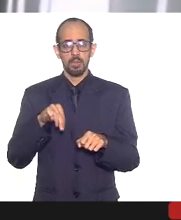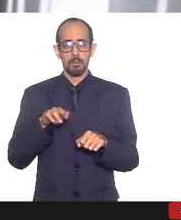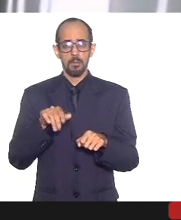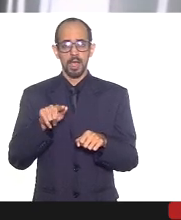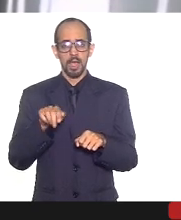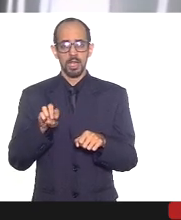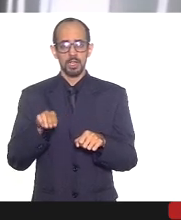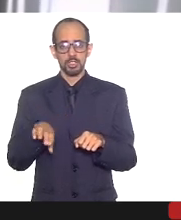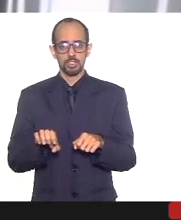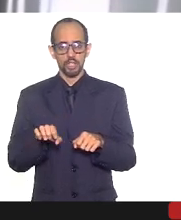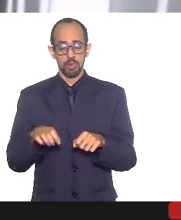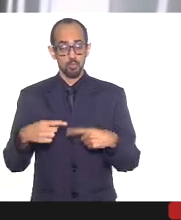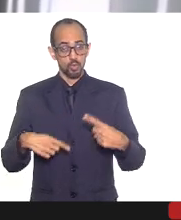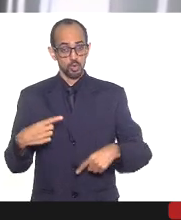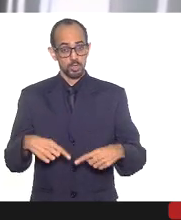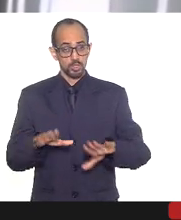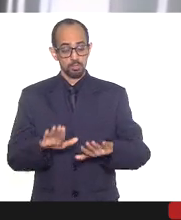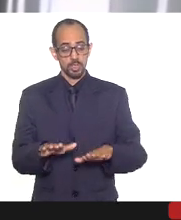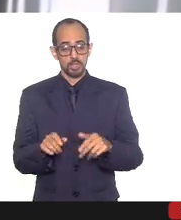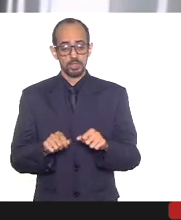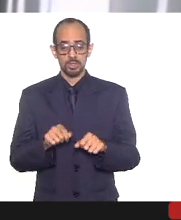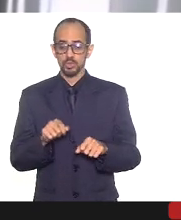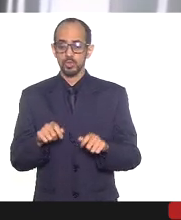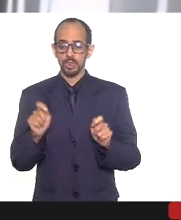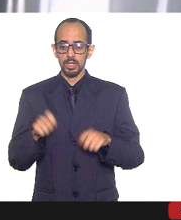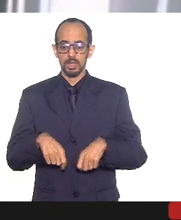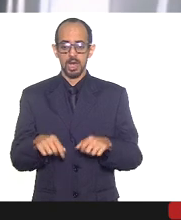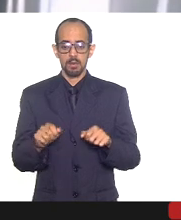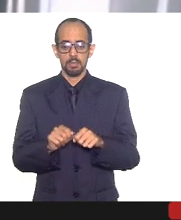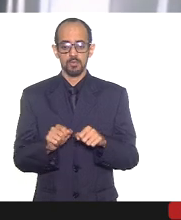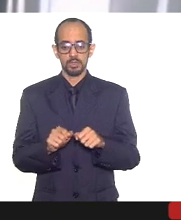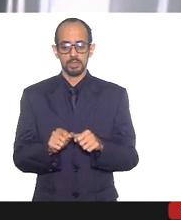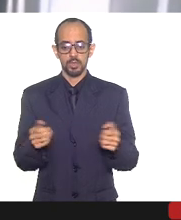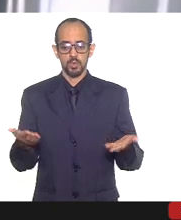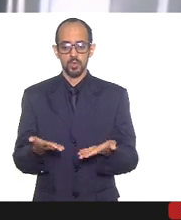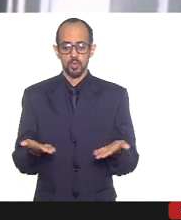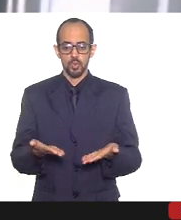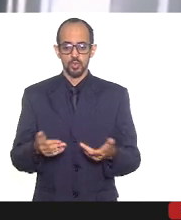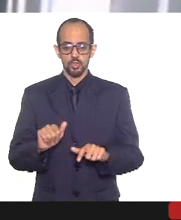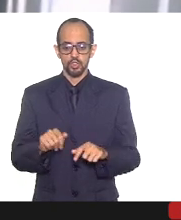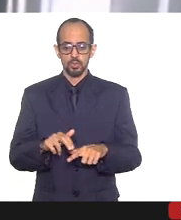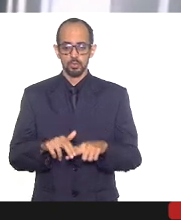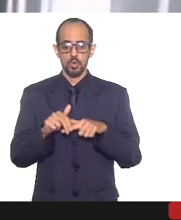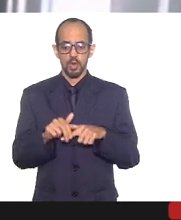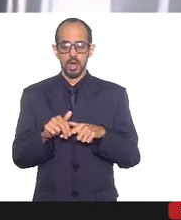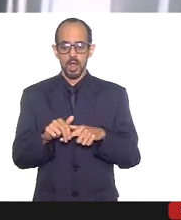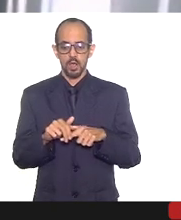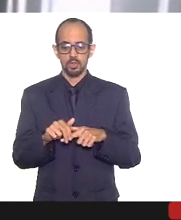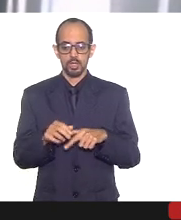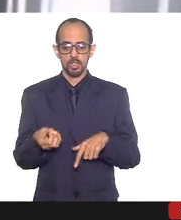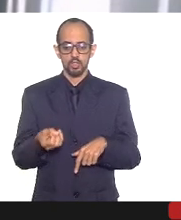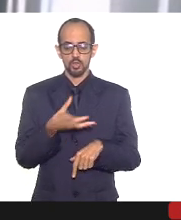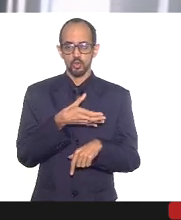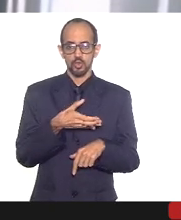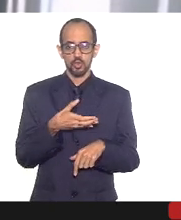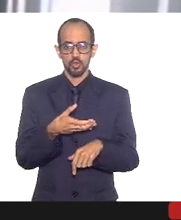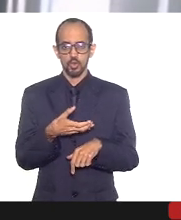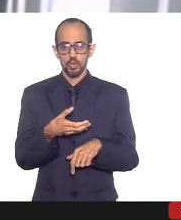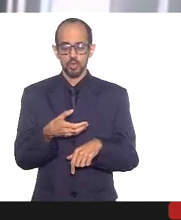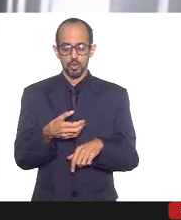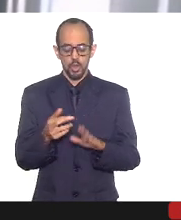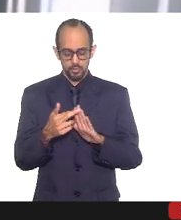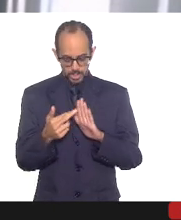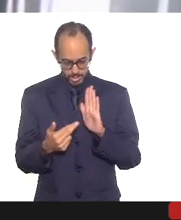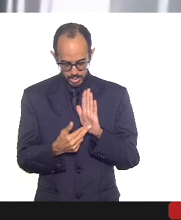que antecede isso, que são o que é possível hoje em função desse novo disciplinamento do regime